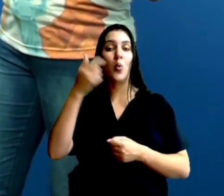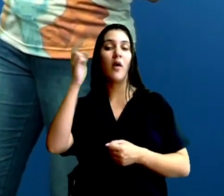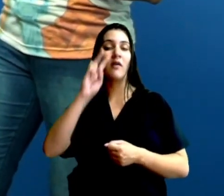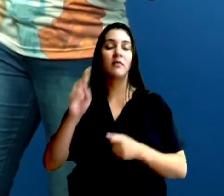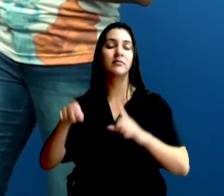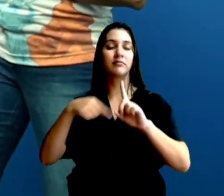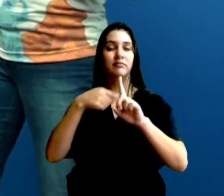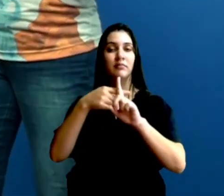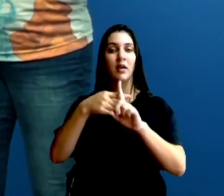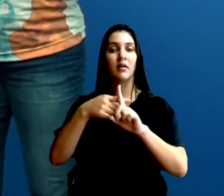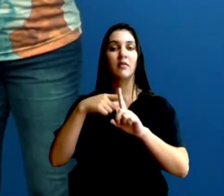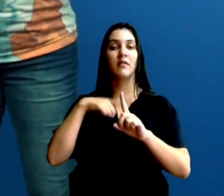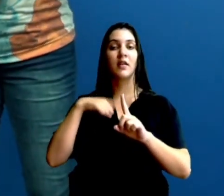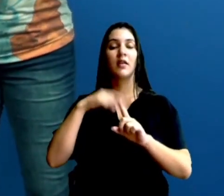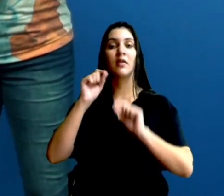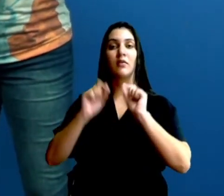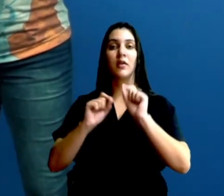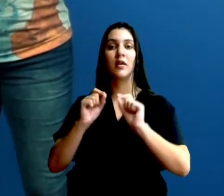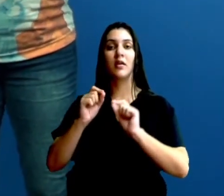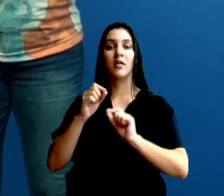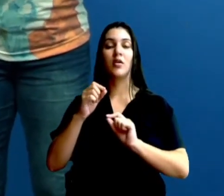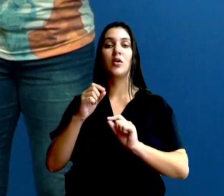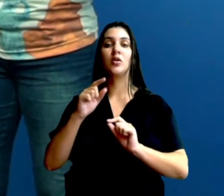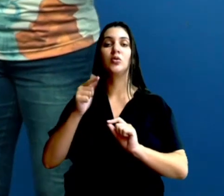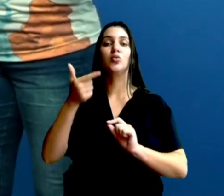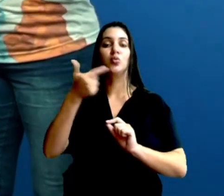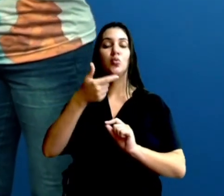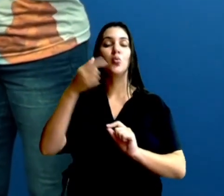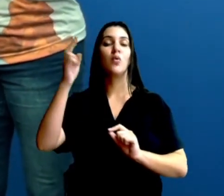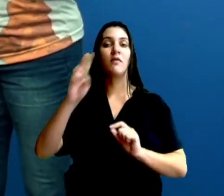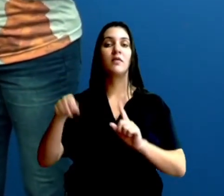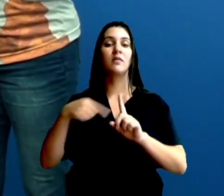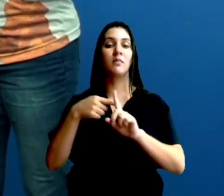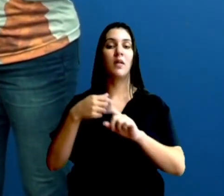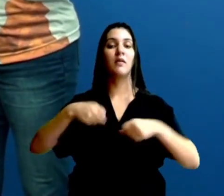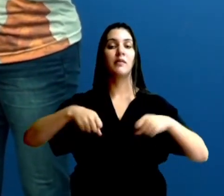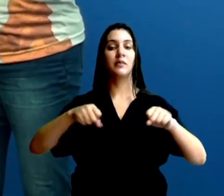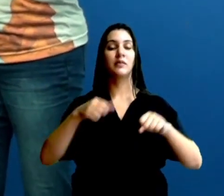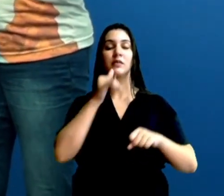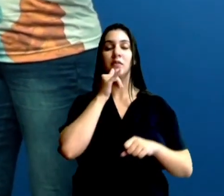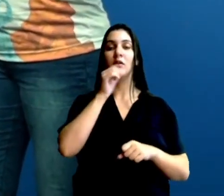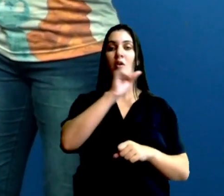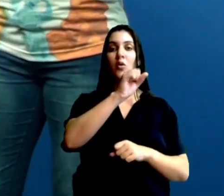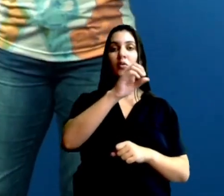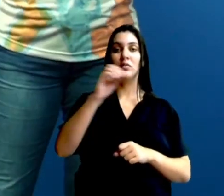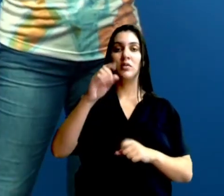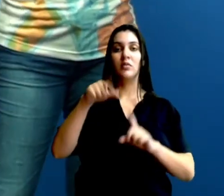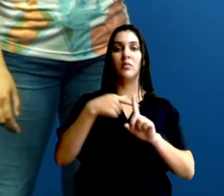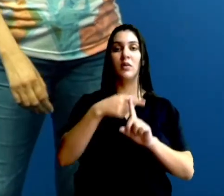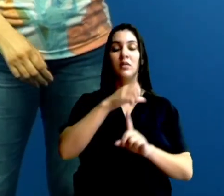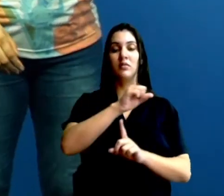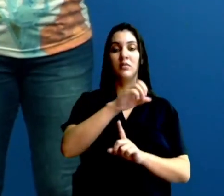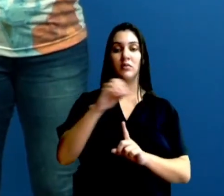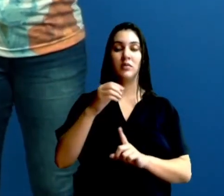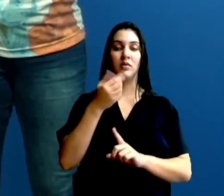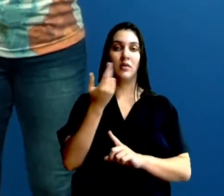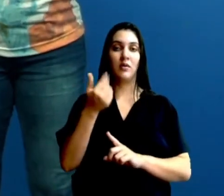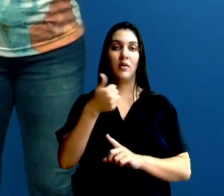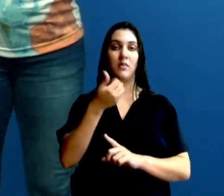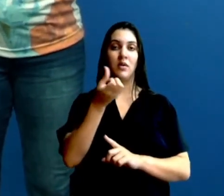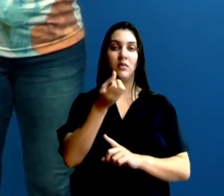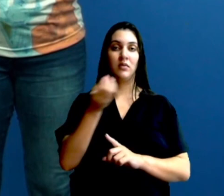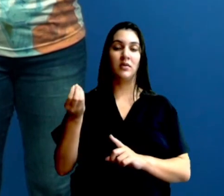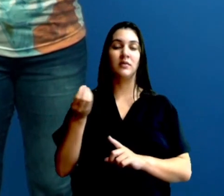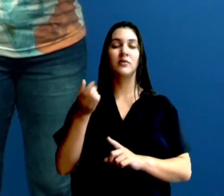quantidade de automóveis, eu vou ter o dobro de motocicletas. Então, 800 mais 800, 1.600.